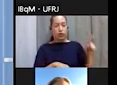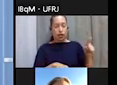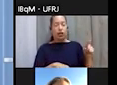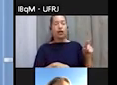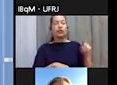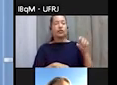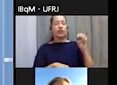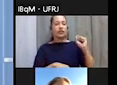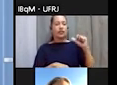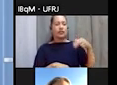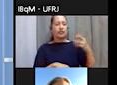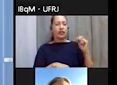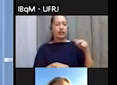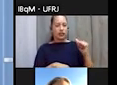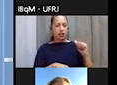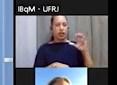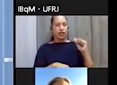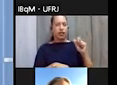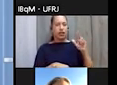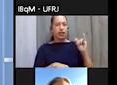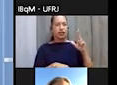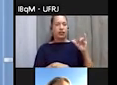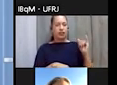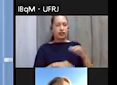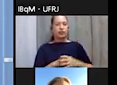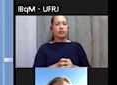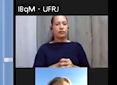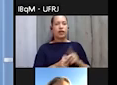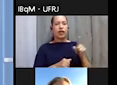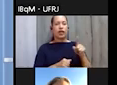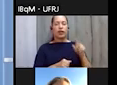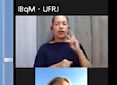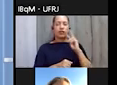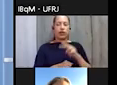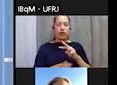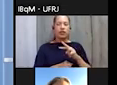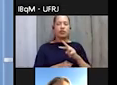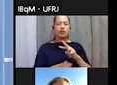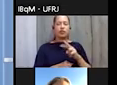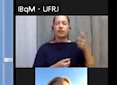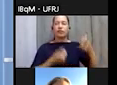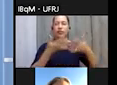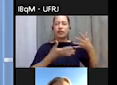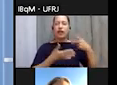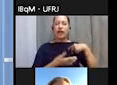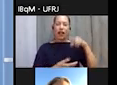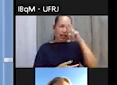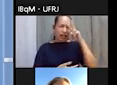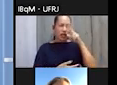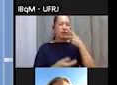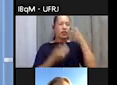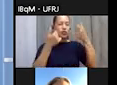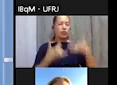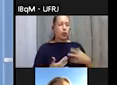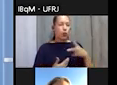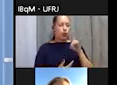são nossos alunos, ouvindo o professor Plácido falar, e eu me lembro perfeitamente do que ele disse nesse dia. Ele disse